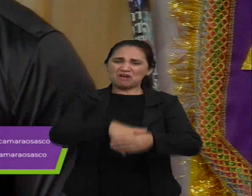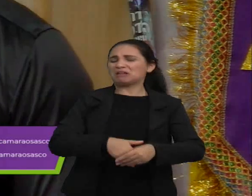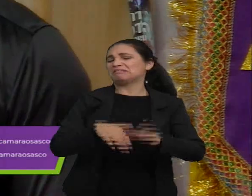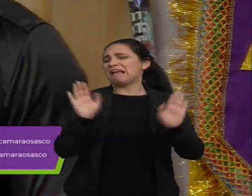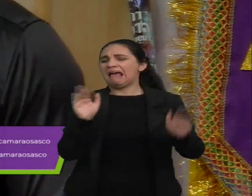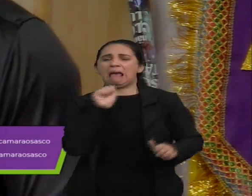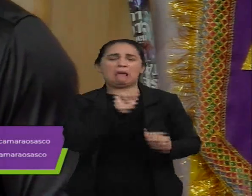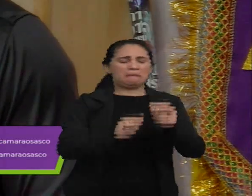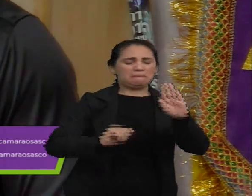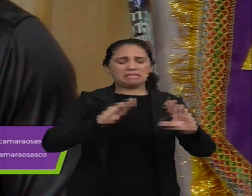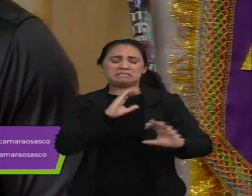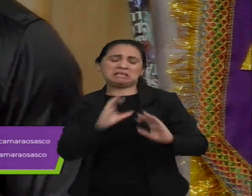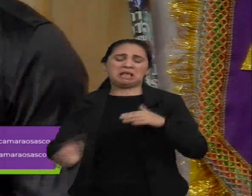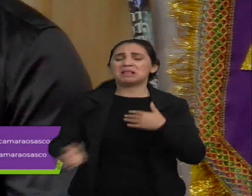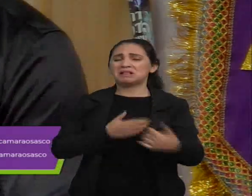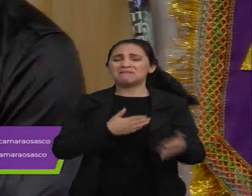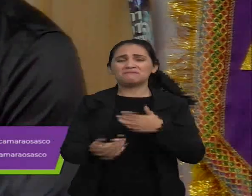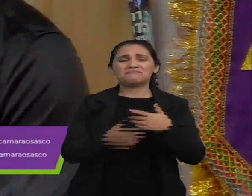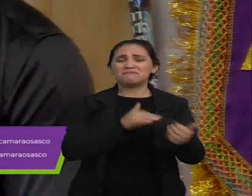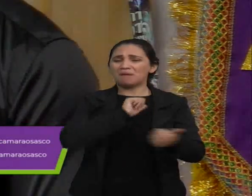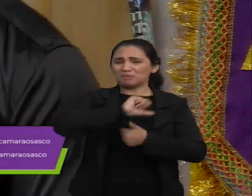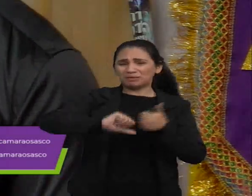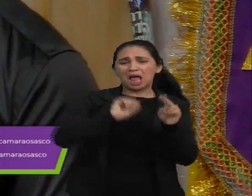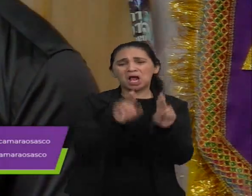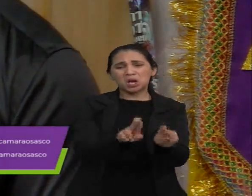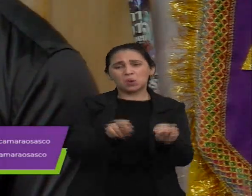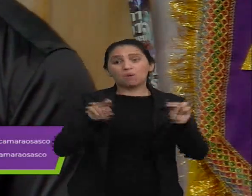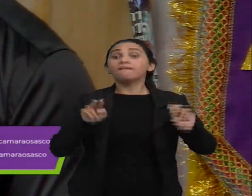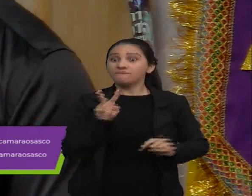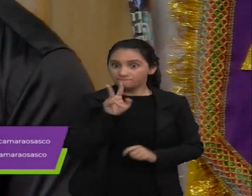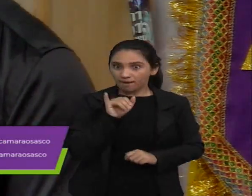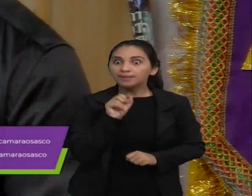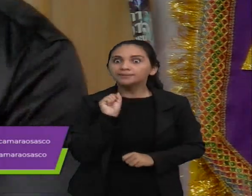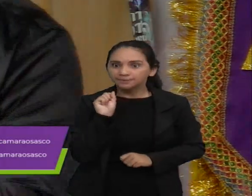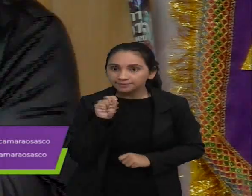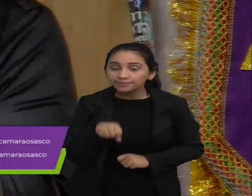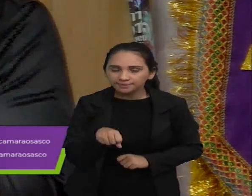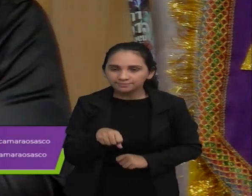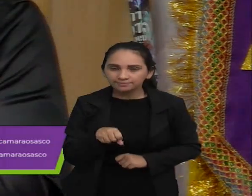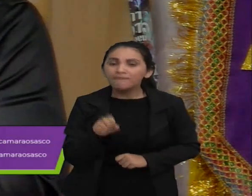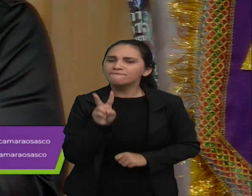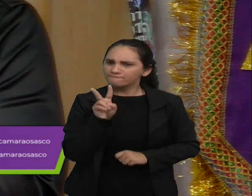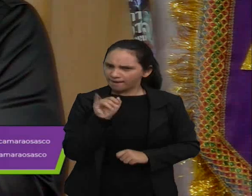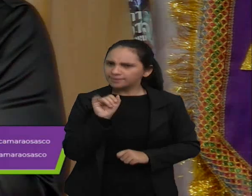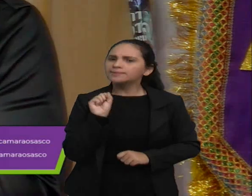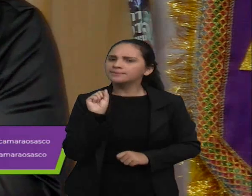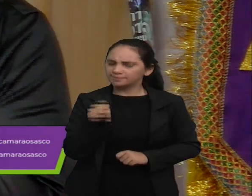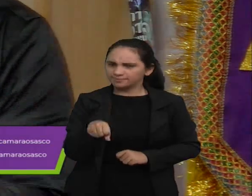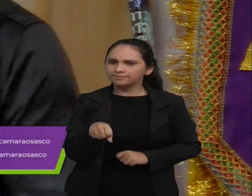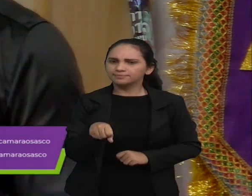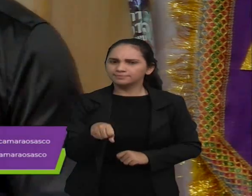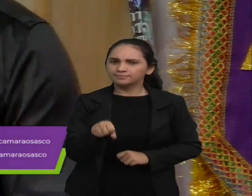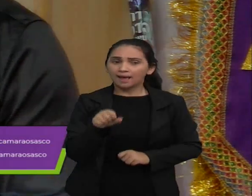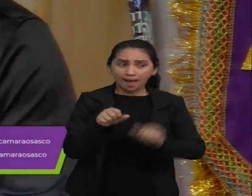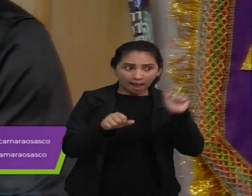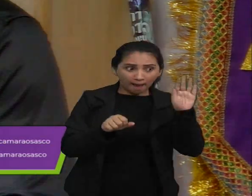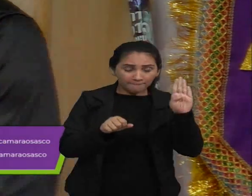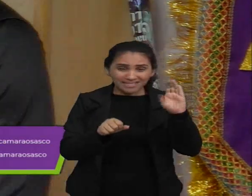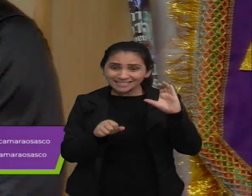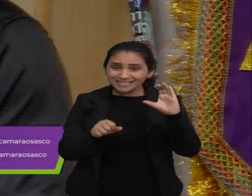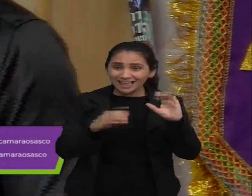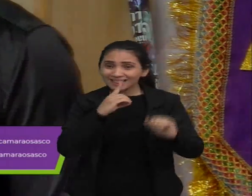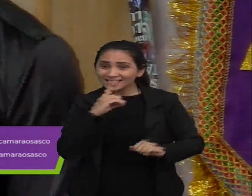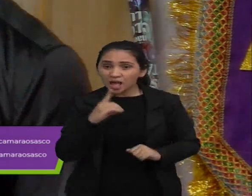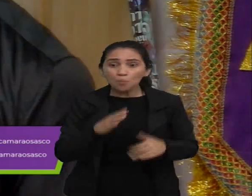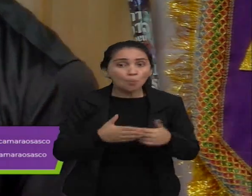candidato A, B, C ou D não vai mudar nada vai sim se você votar no candidato A, B, C ou